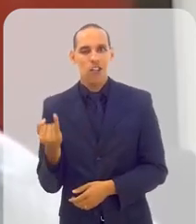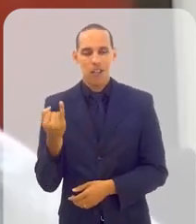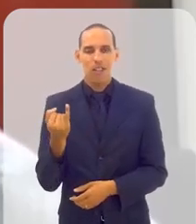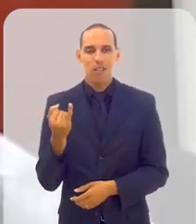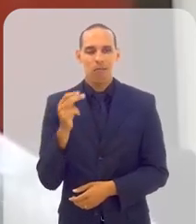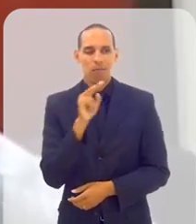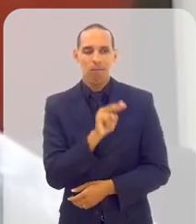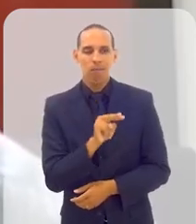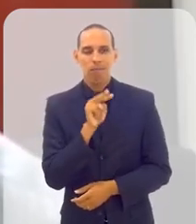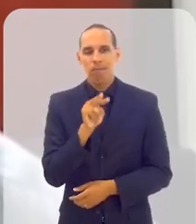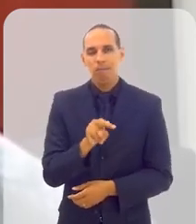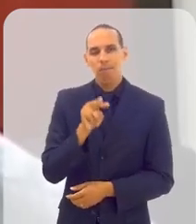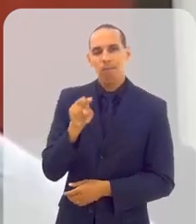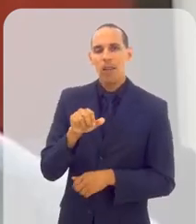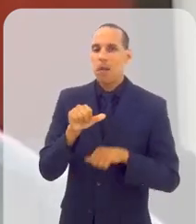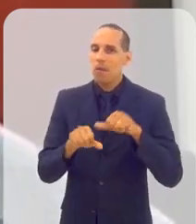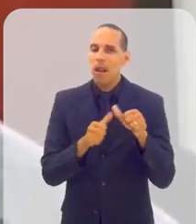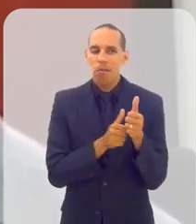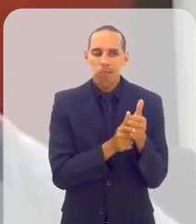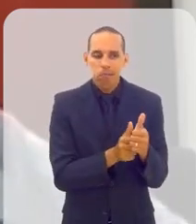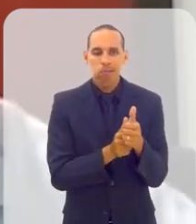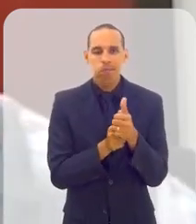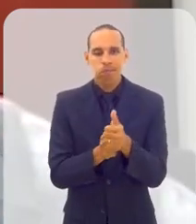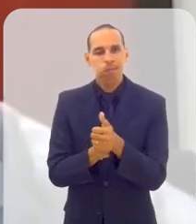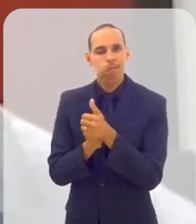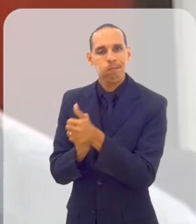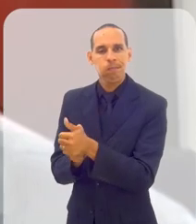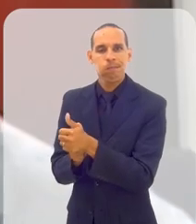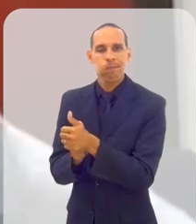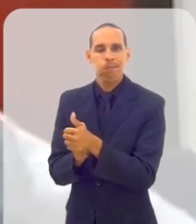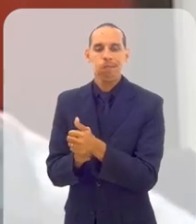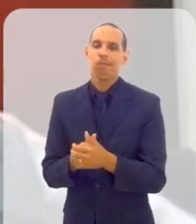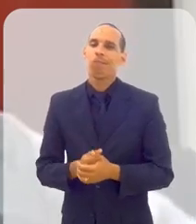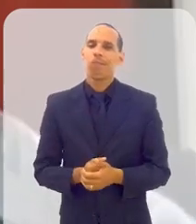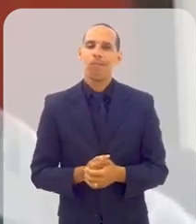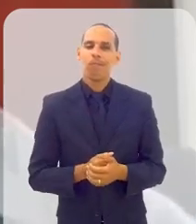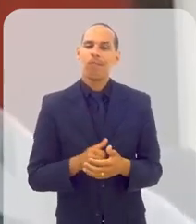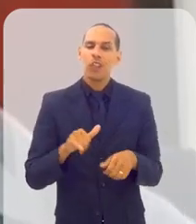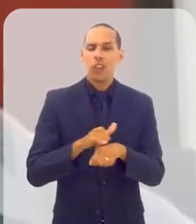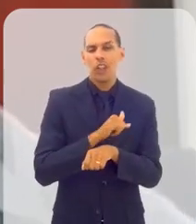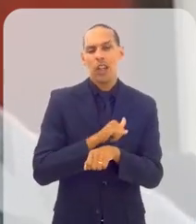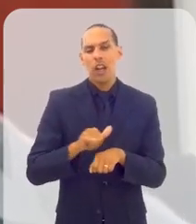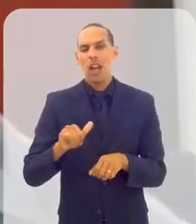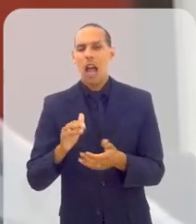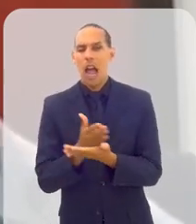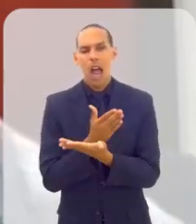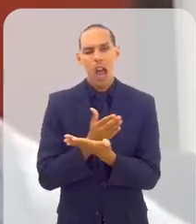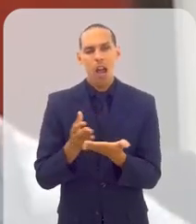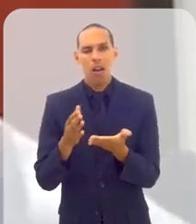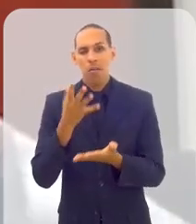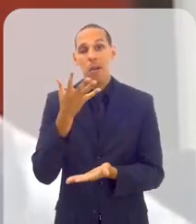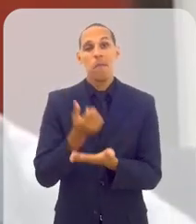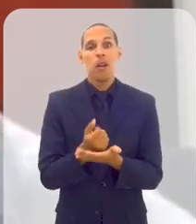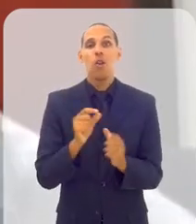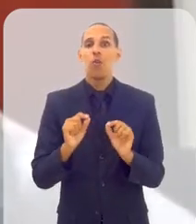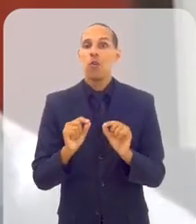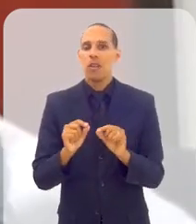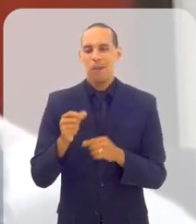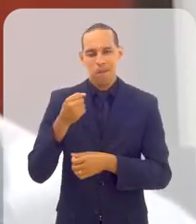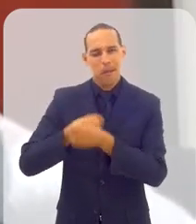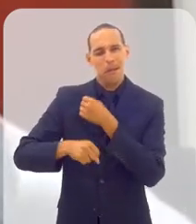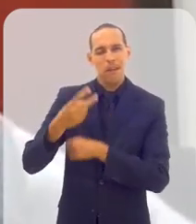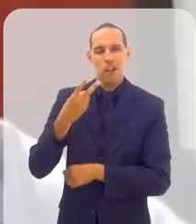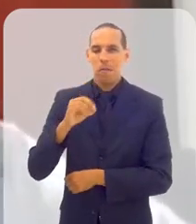vem acompanhando essas mudanças, tendo, dentre outras medidas, implantado aí